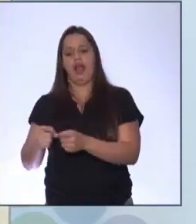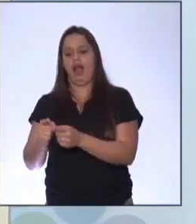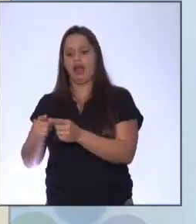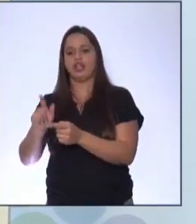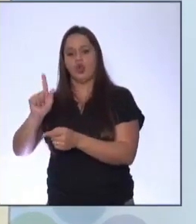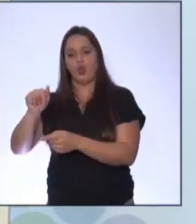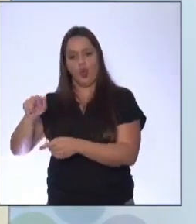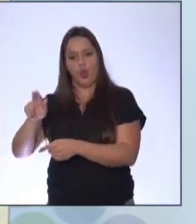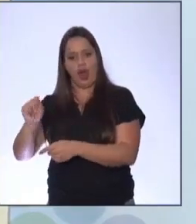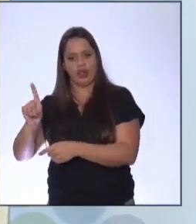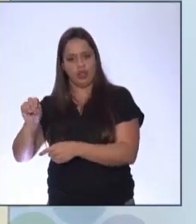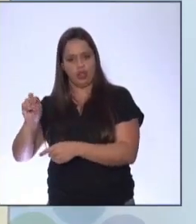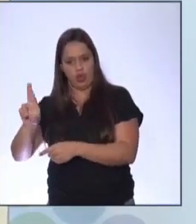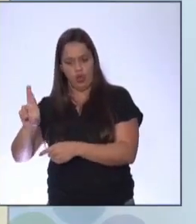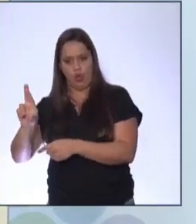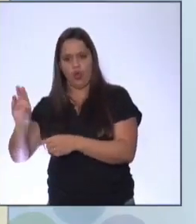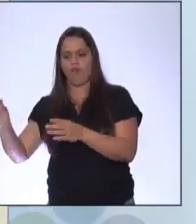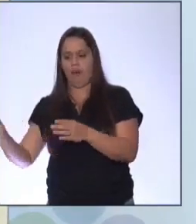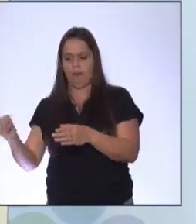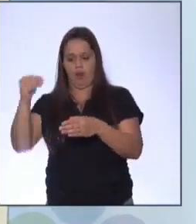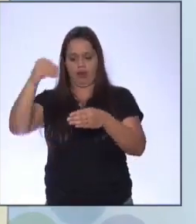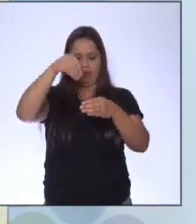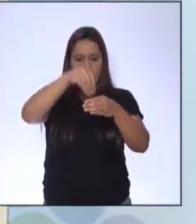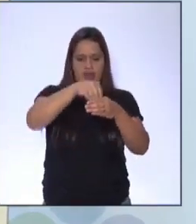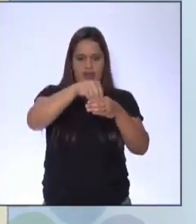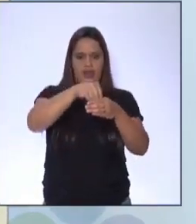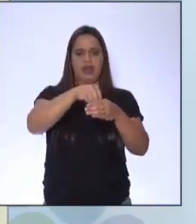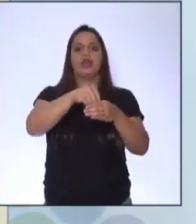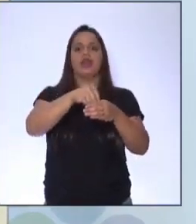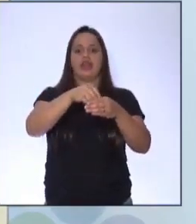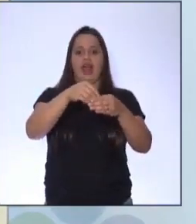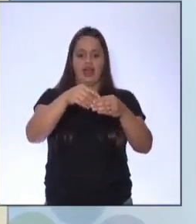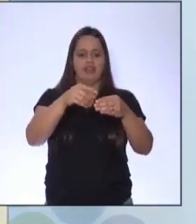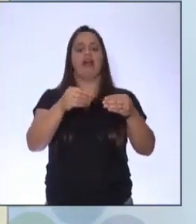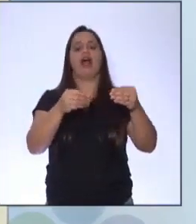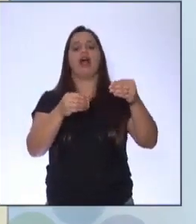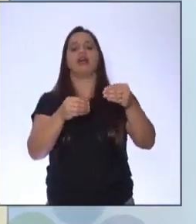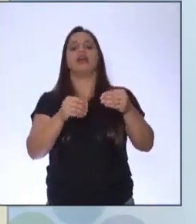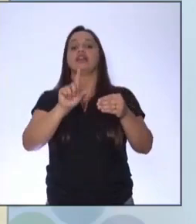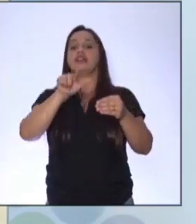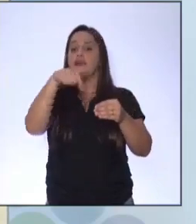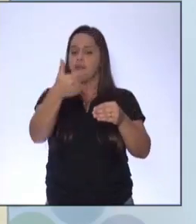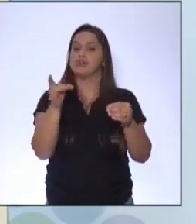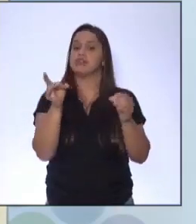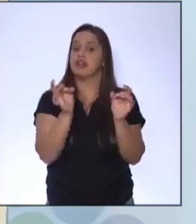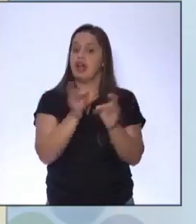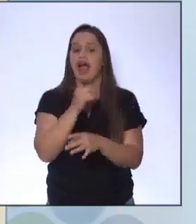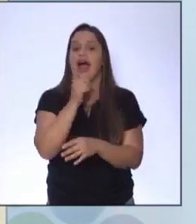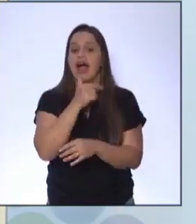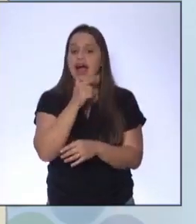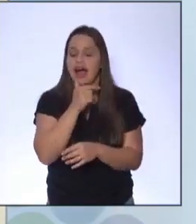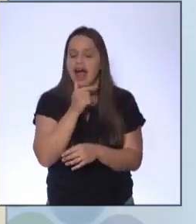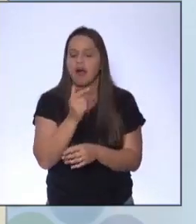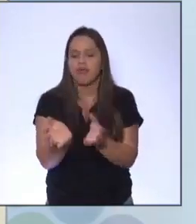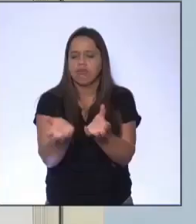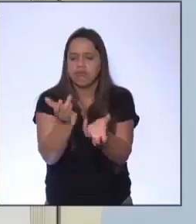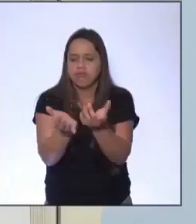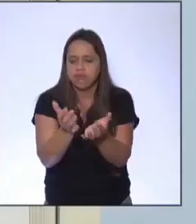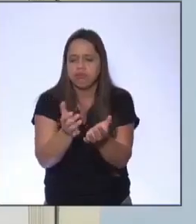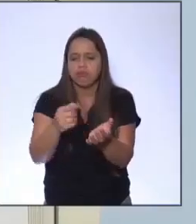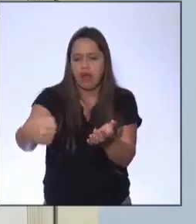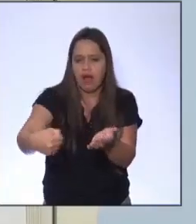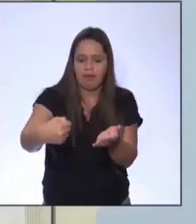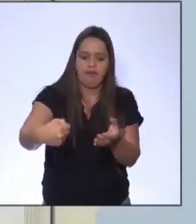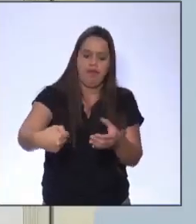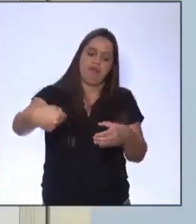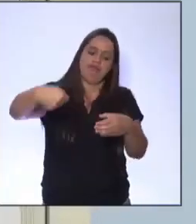café aqui, tá? O café. E aí você vai, com a água fervida, você vai passar. Então, quando você coloca dentro